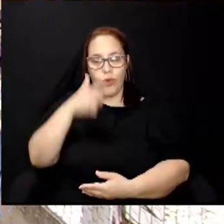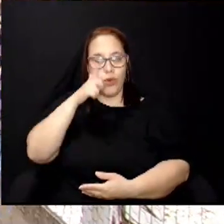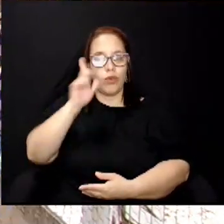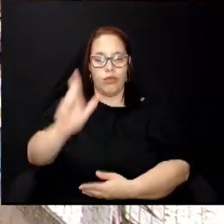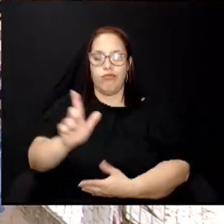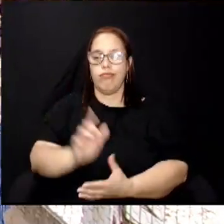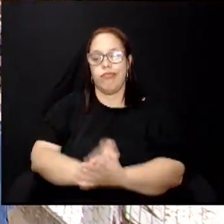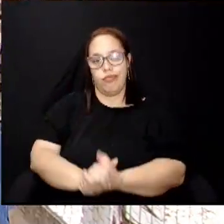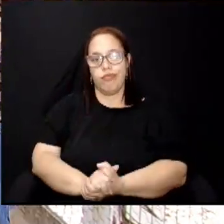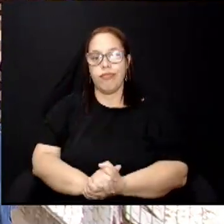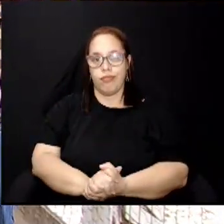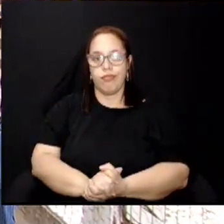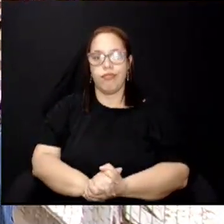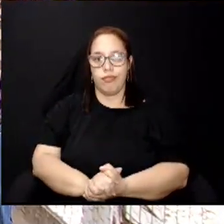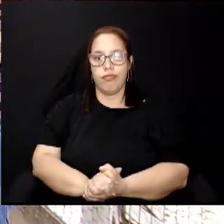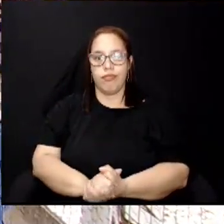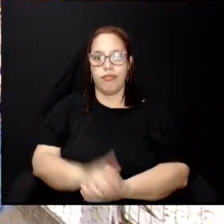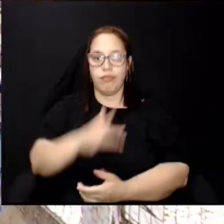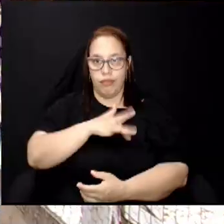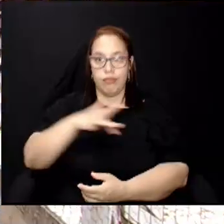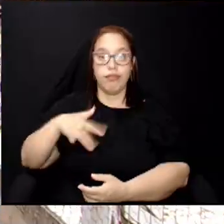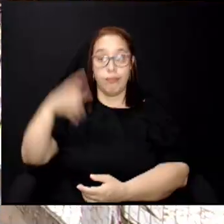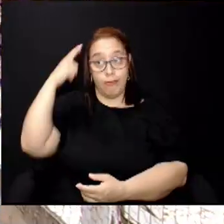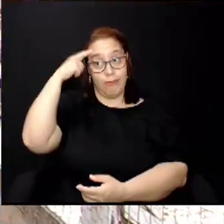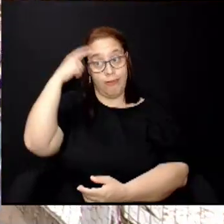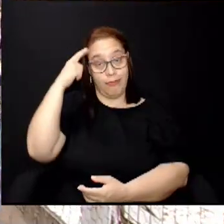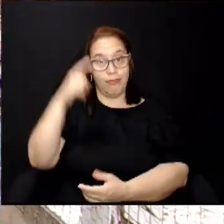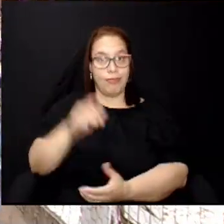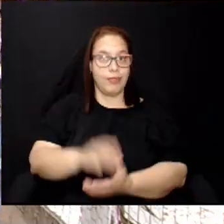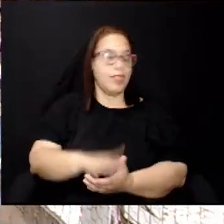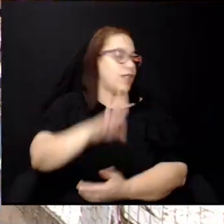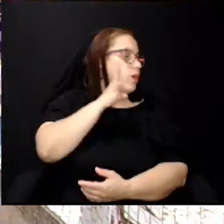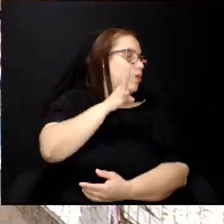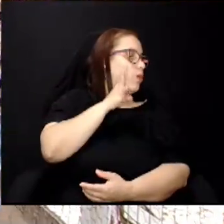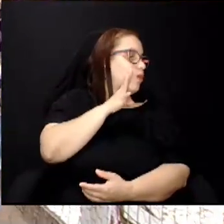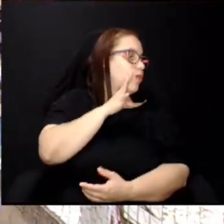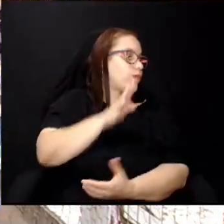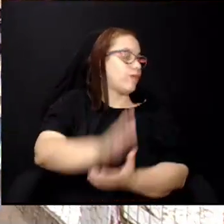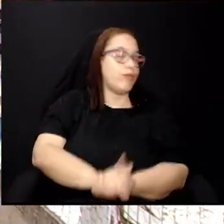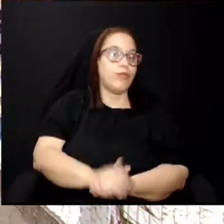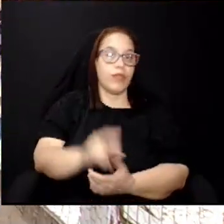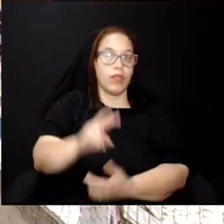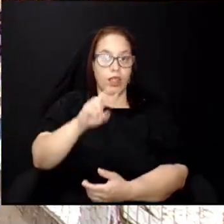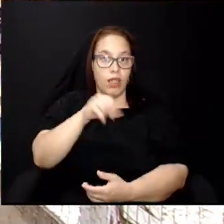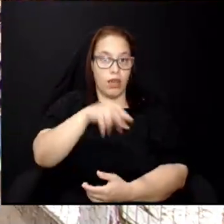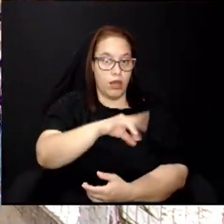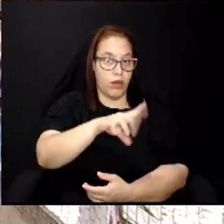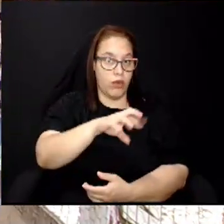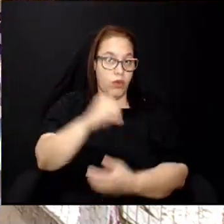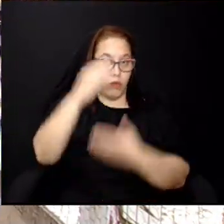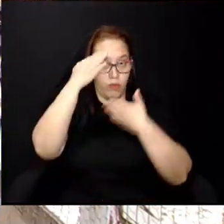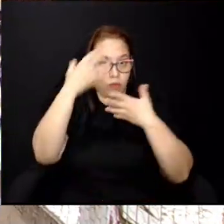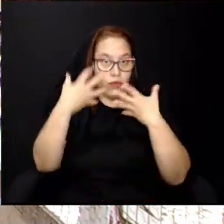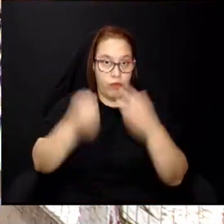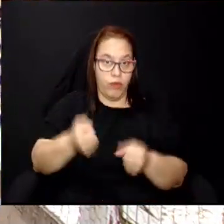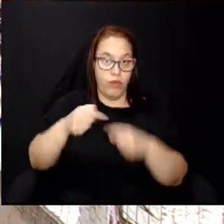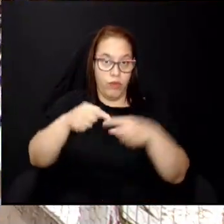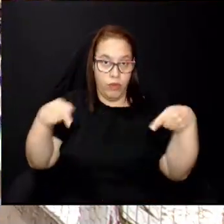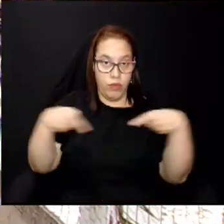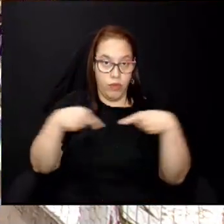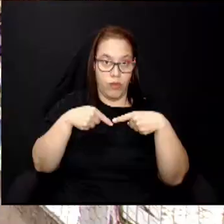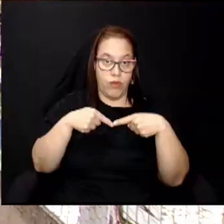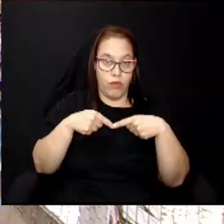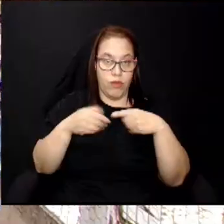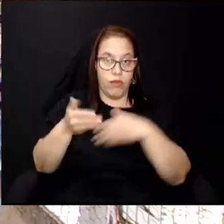termo mesmo, bem-estar para a cabeça, para a mente. Que legal. Né? Isso é bom. Evandro, eu agradeço por você me receber aqui no seu espaço, compartilhar seu